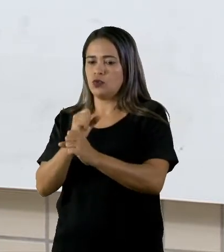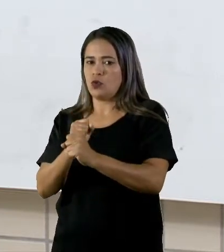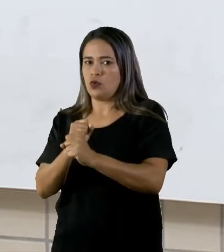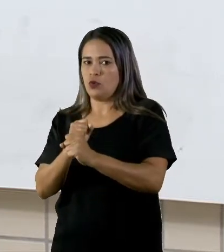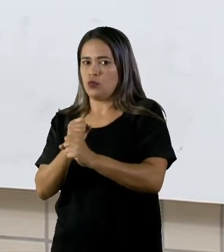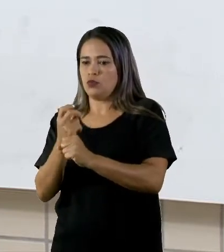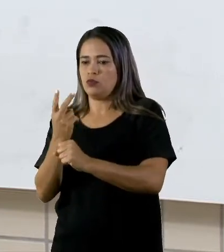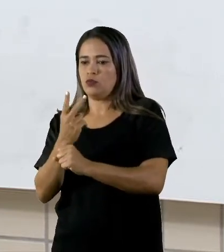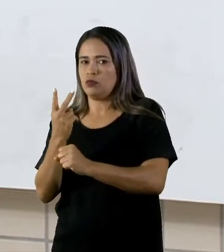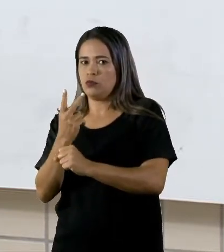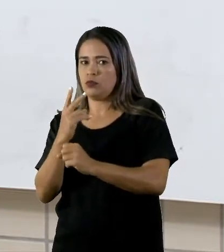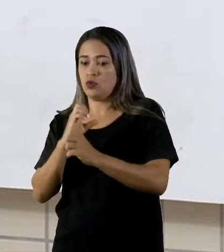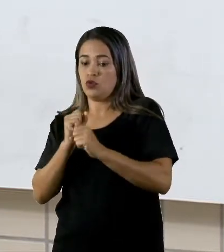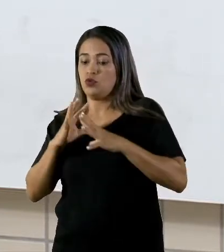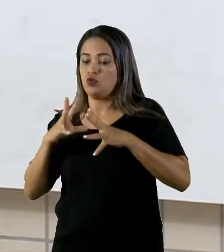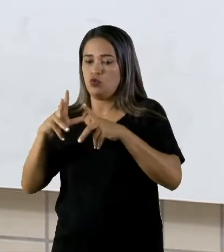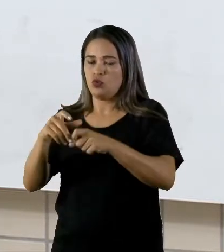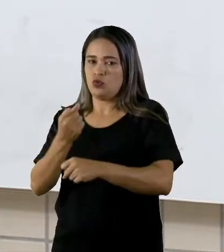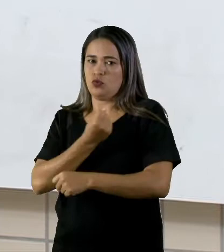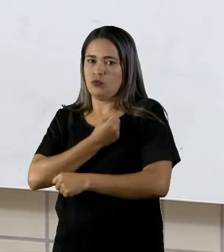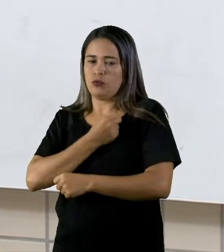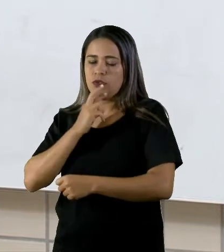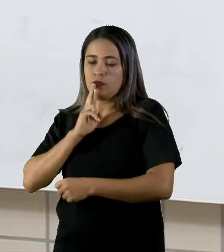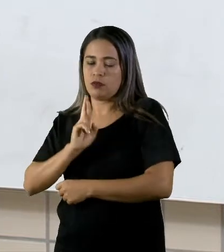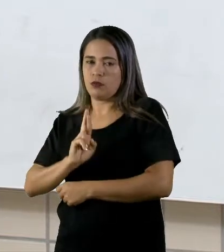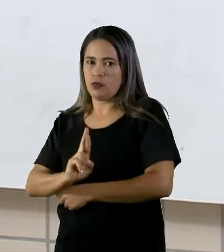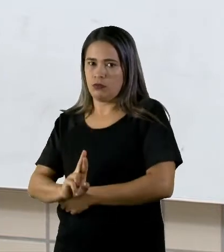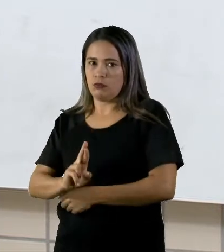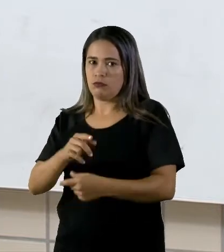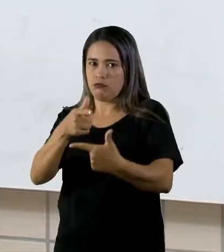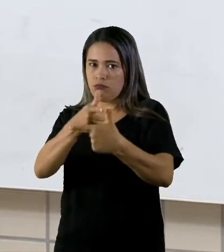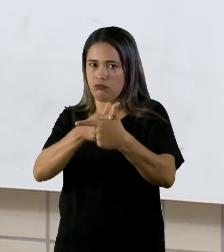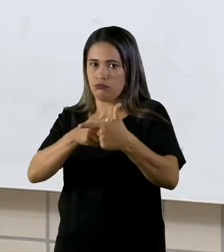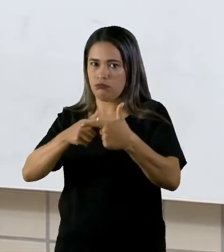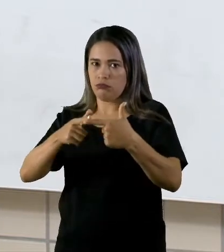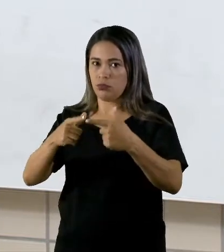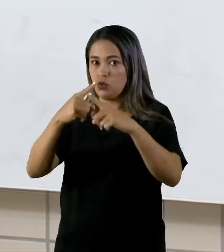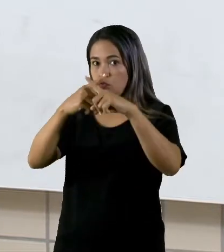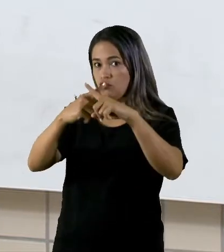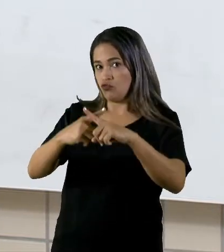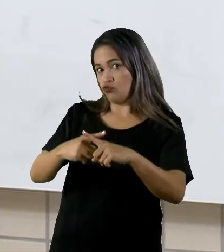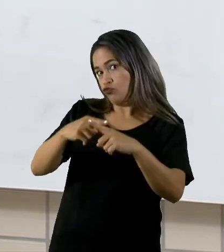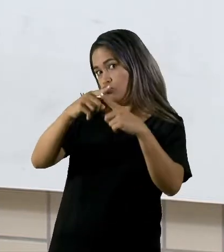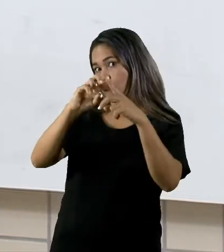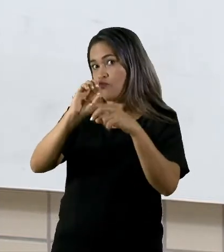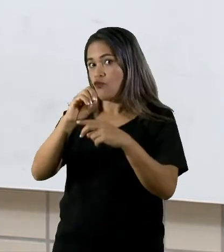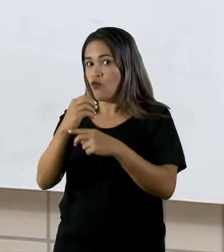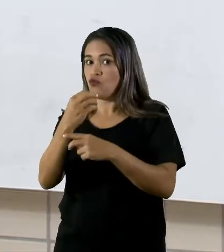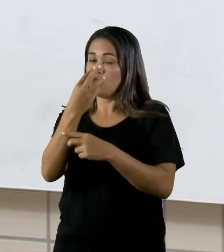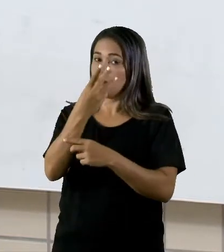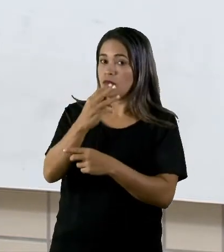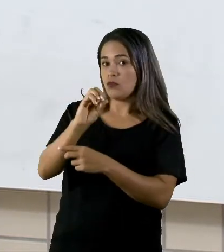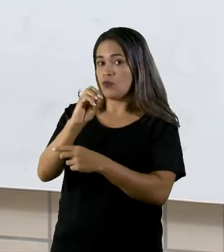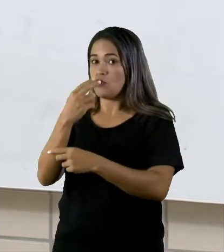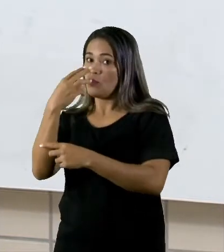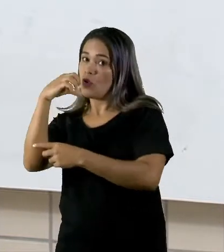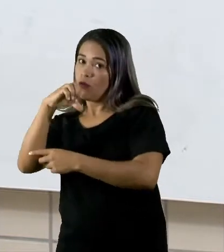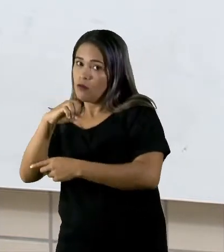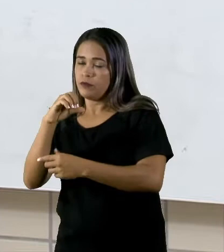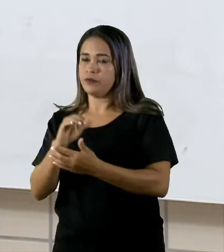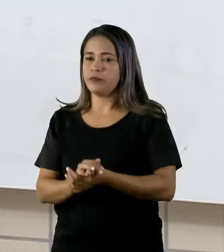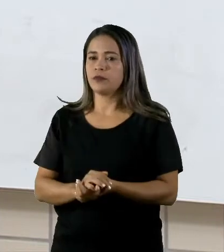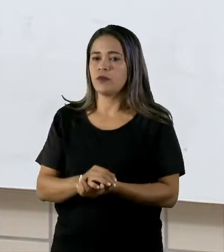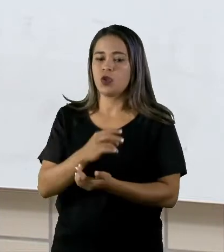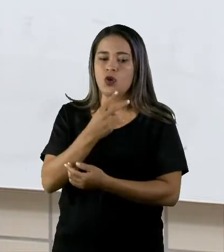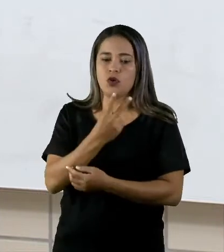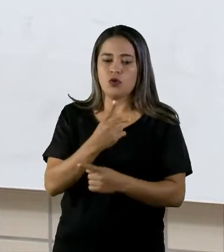algarismos, o resultado tem que ser divisível ou múltiplo de 3 ou múltiplo de 9. 2 mais 0